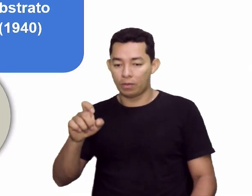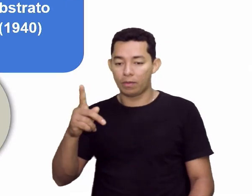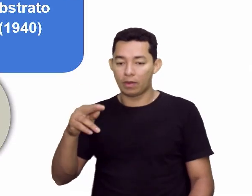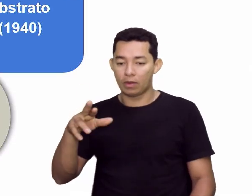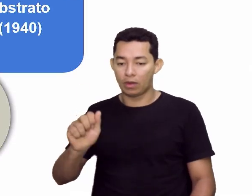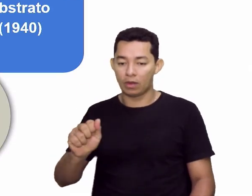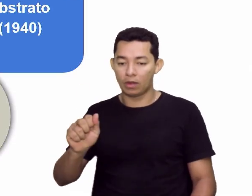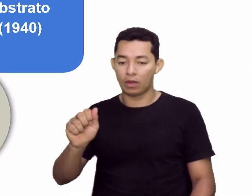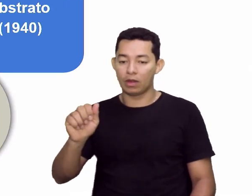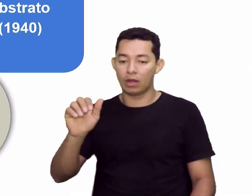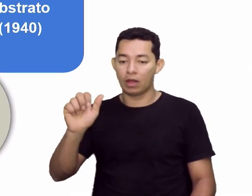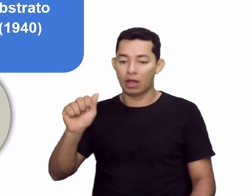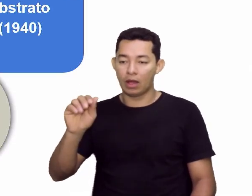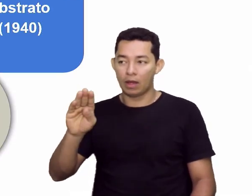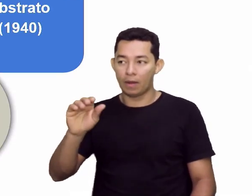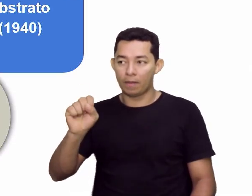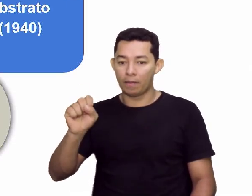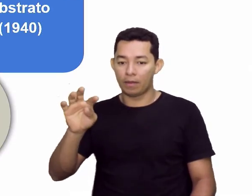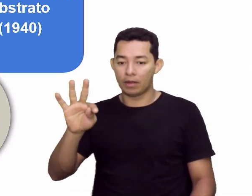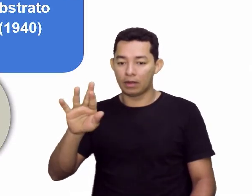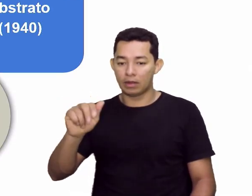são desdobramentos